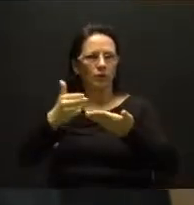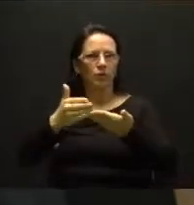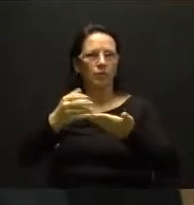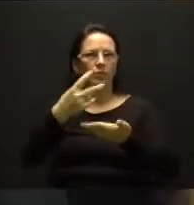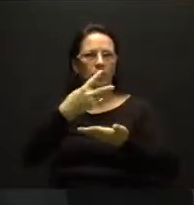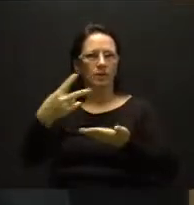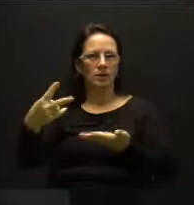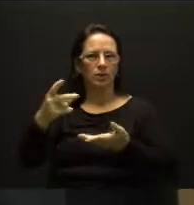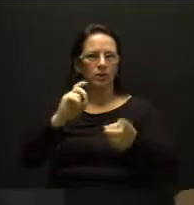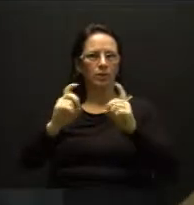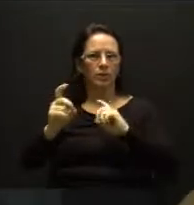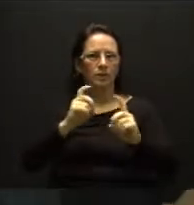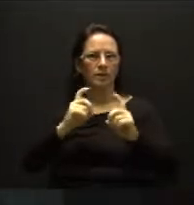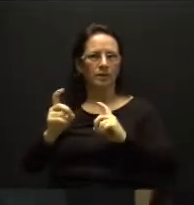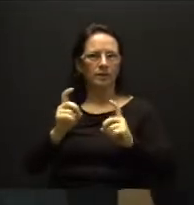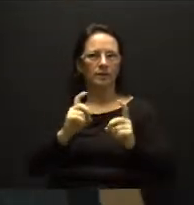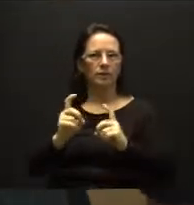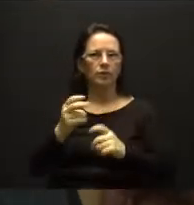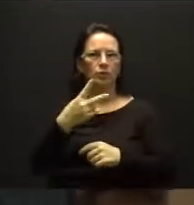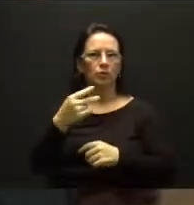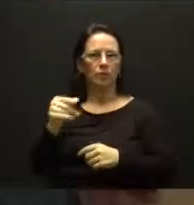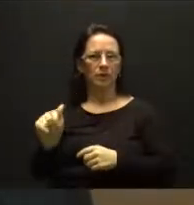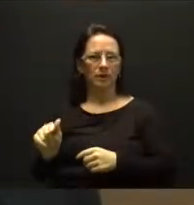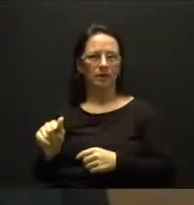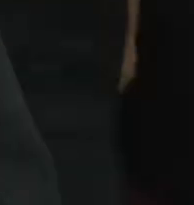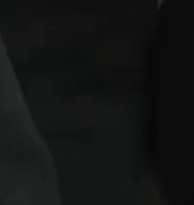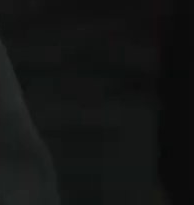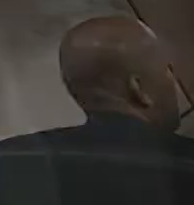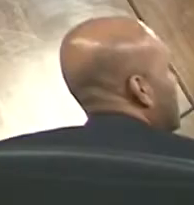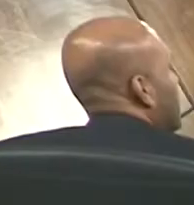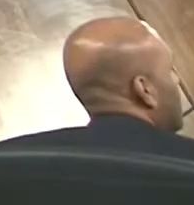22ª sessão ordinária de 2010